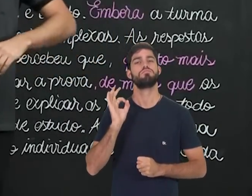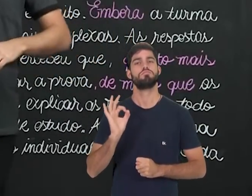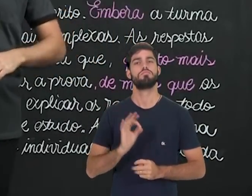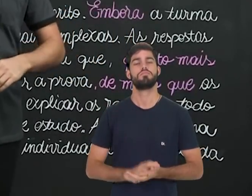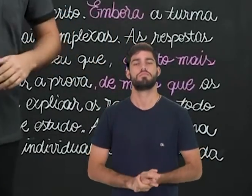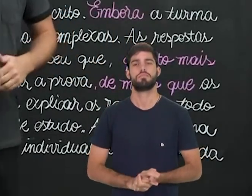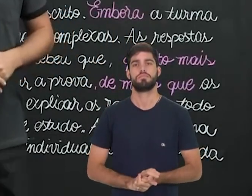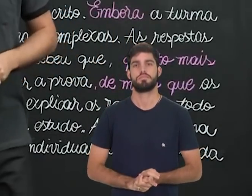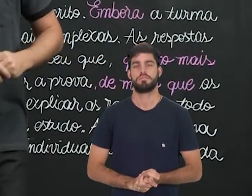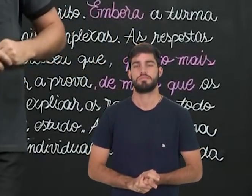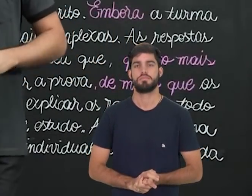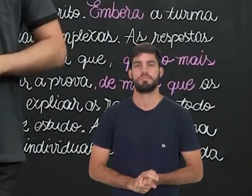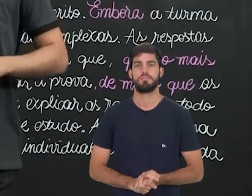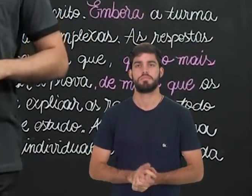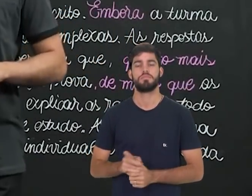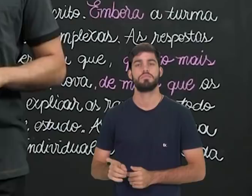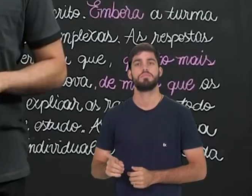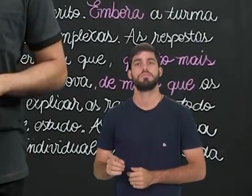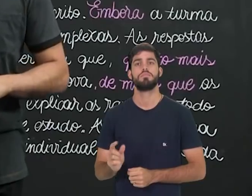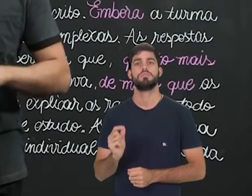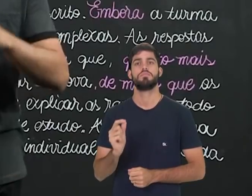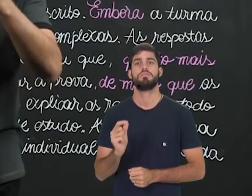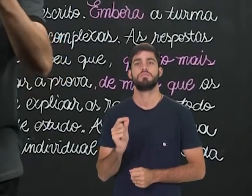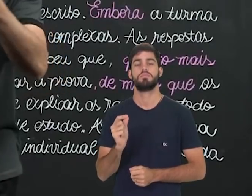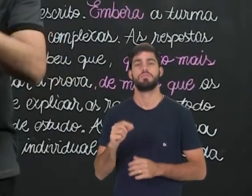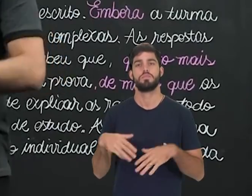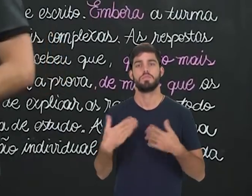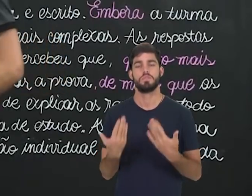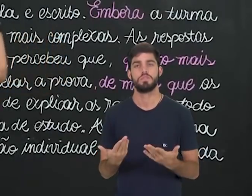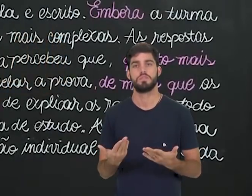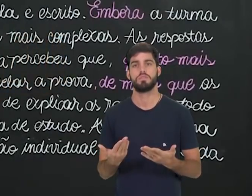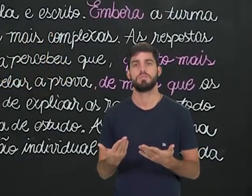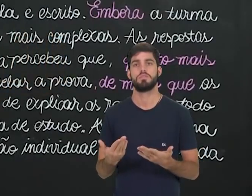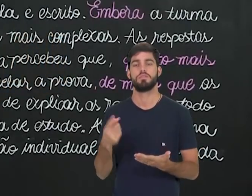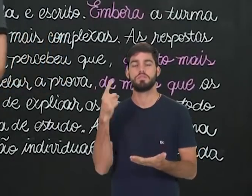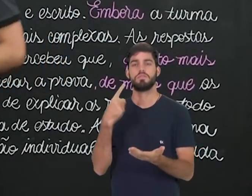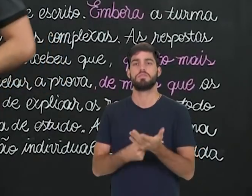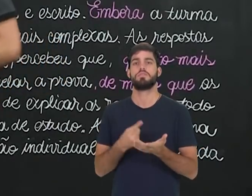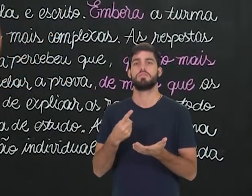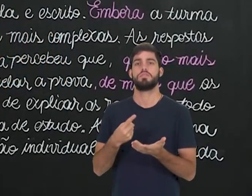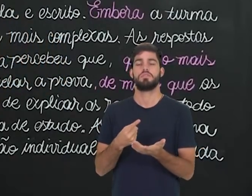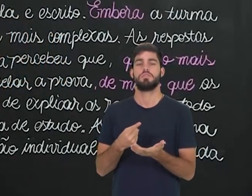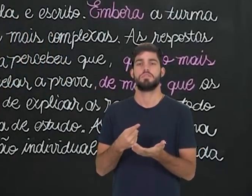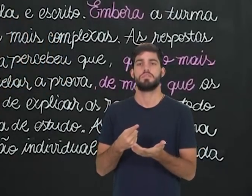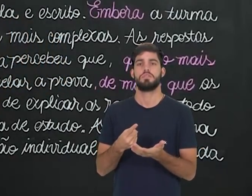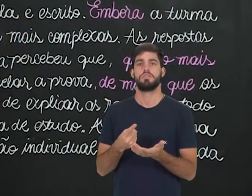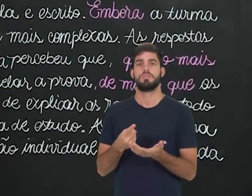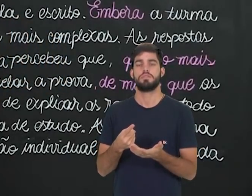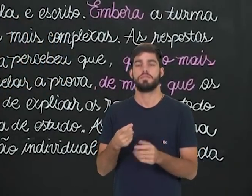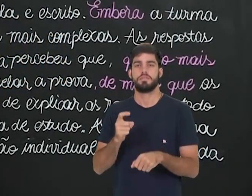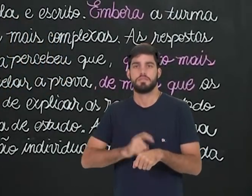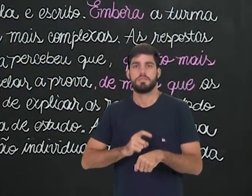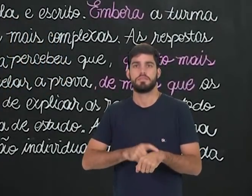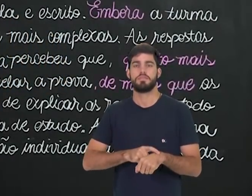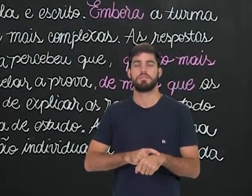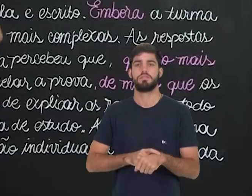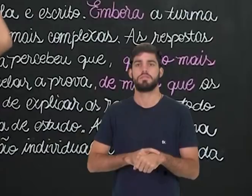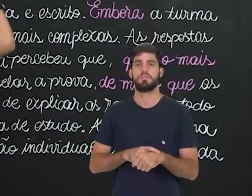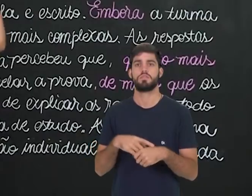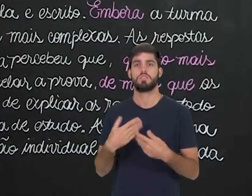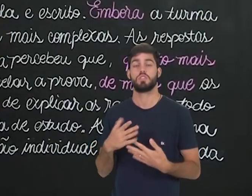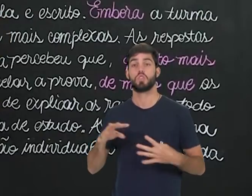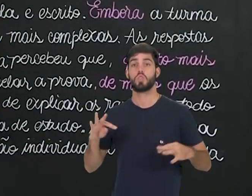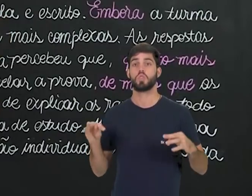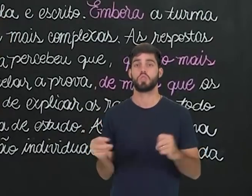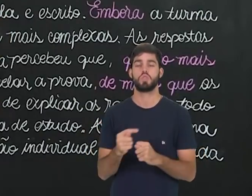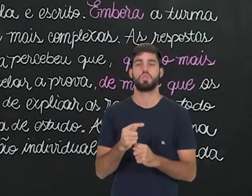seja, nesse caso aqui, a gente usa o conectivo quando para marcar uma relação temporal. Quando